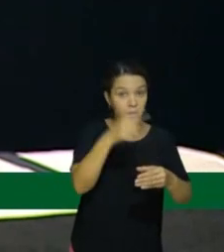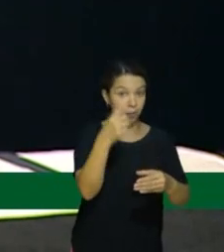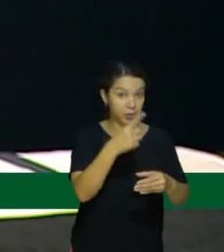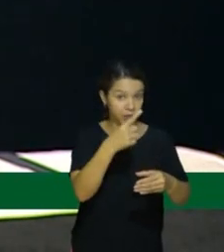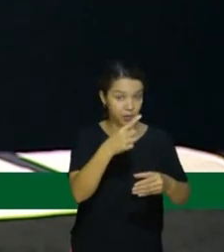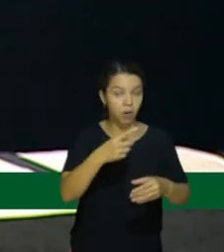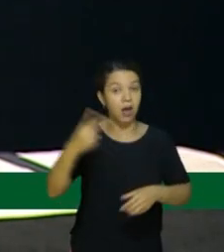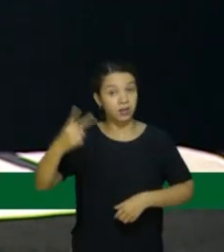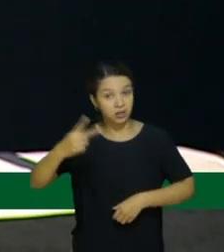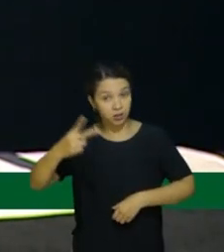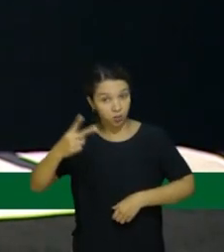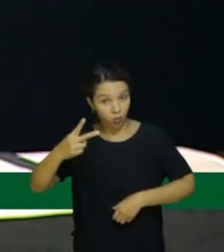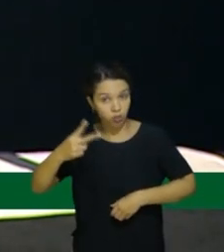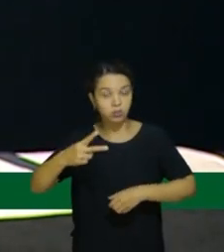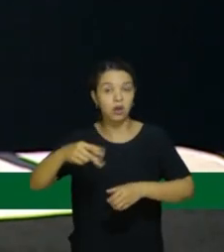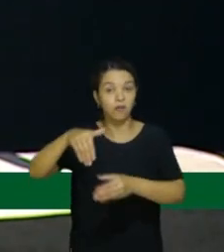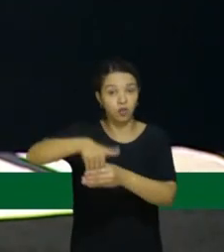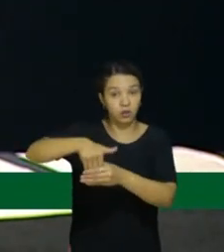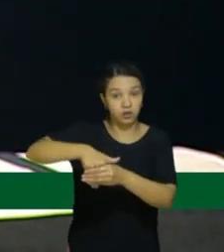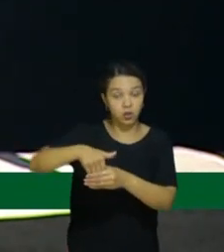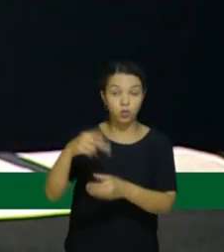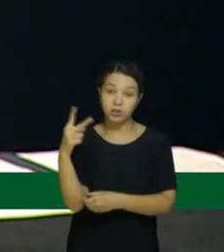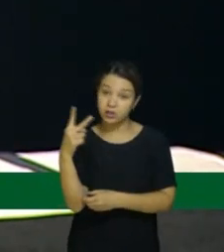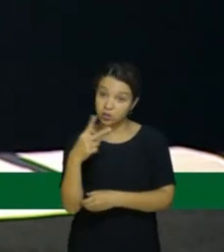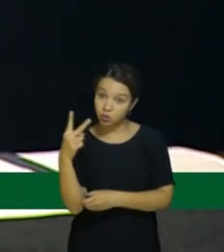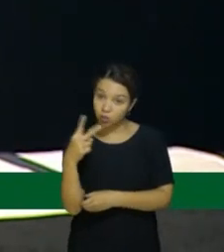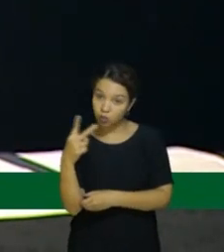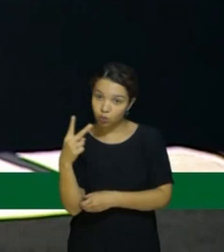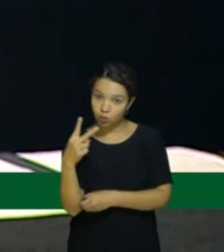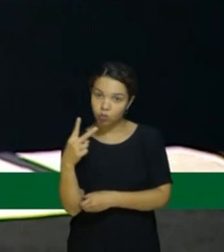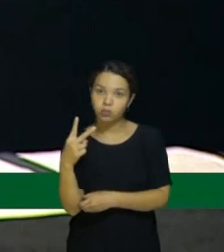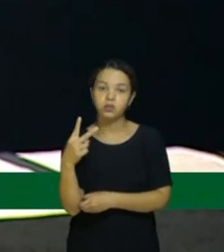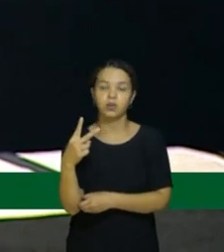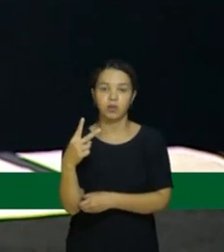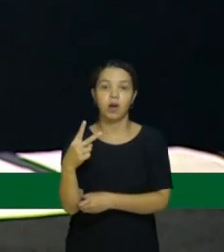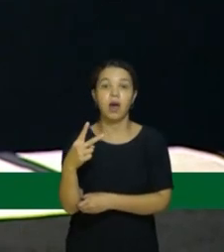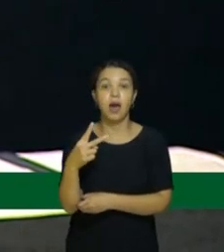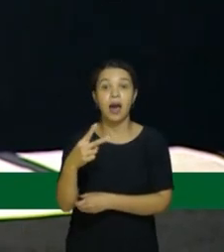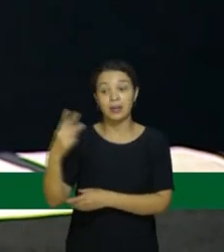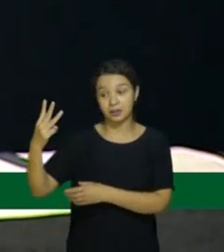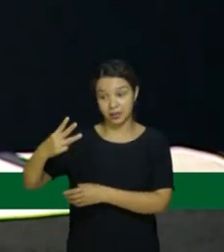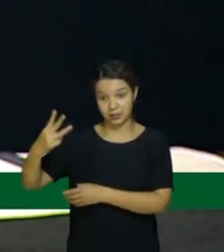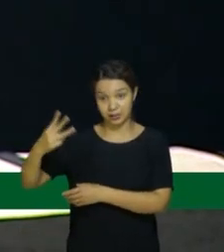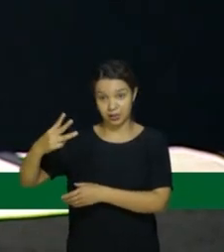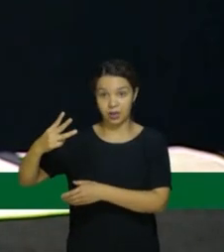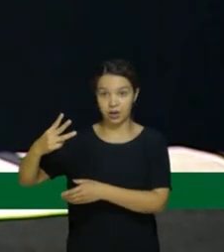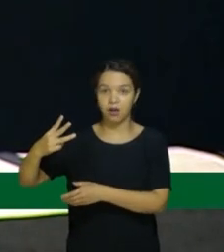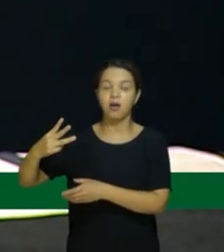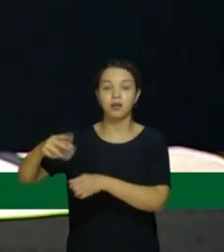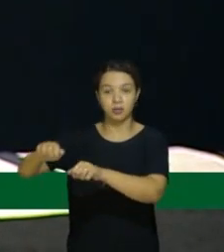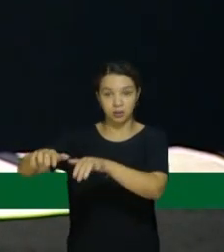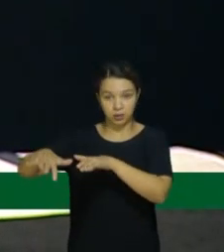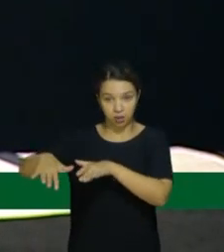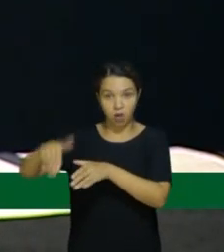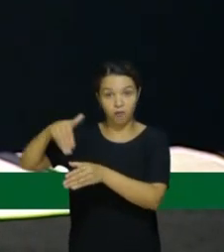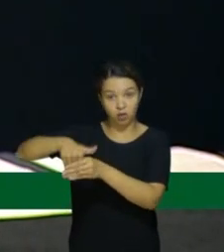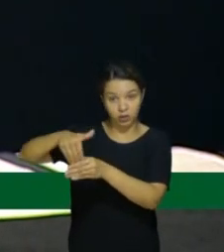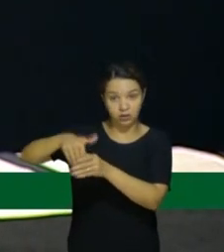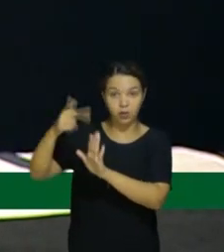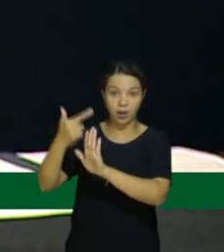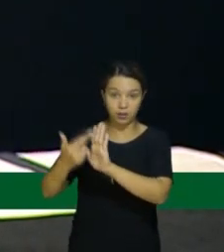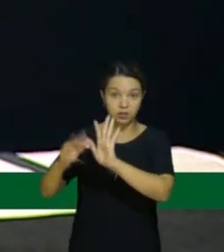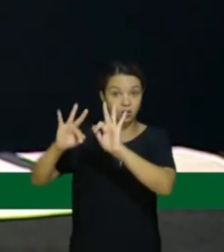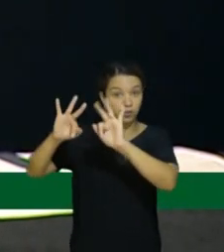segundo turno da matéria e a terceira sessão para votação da redação final do texto que foi votado